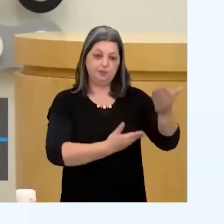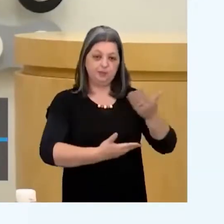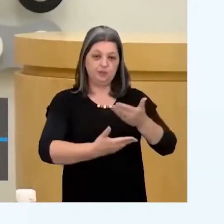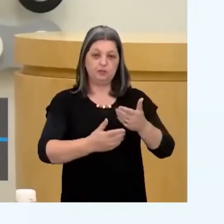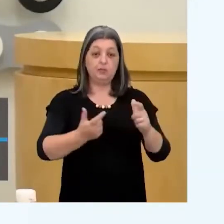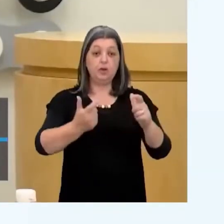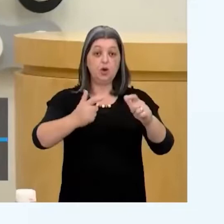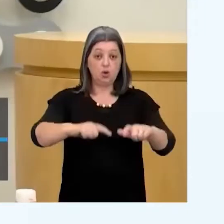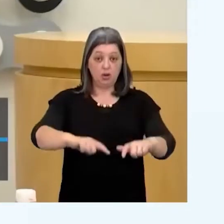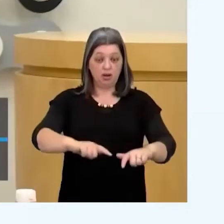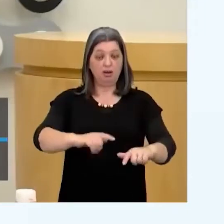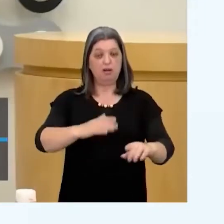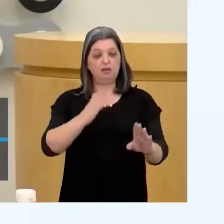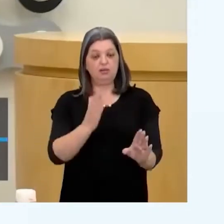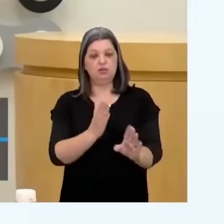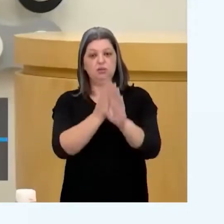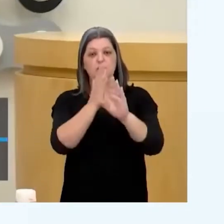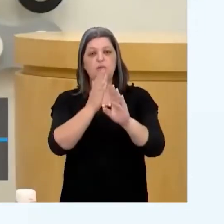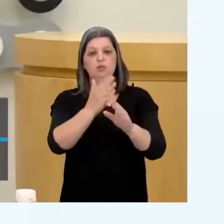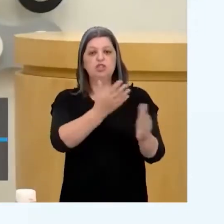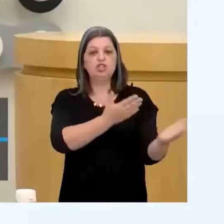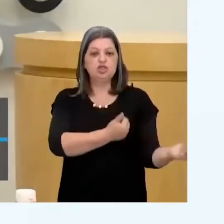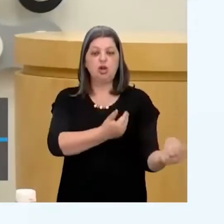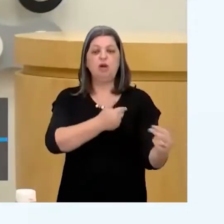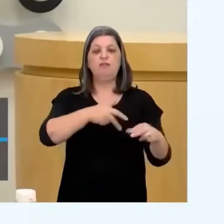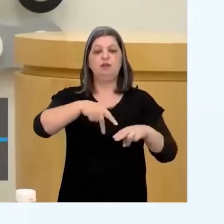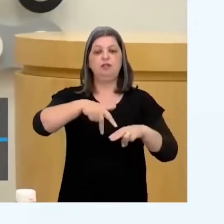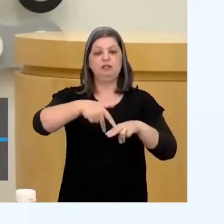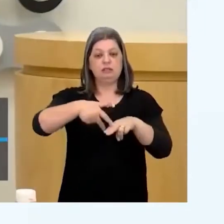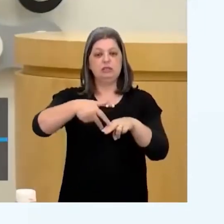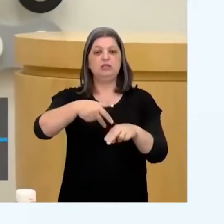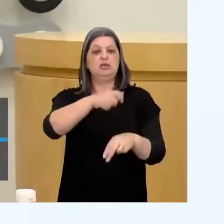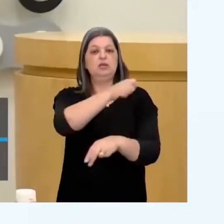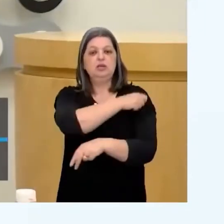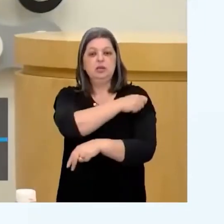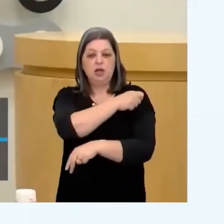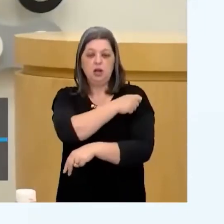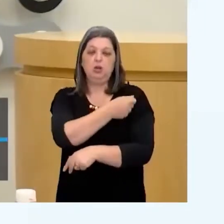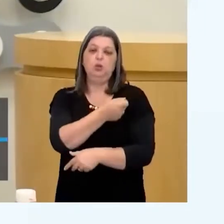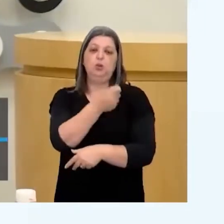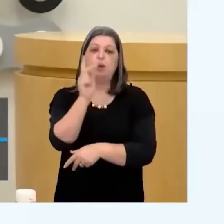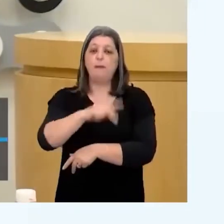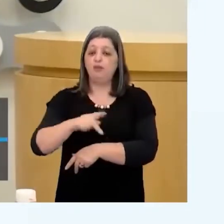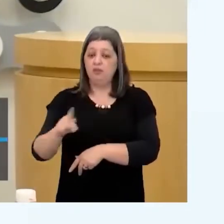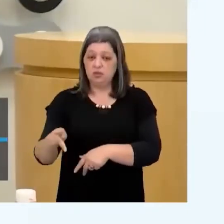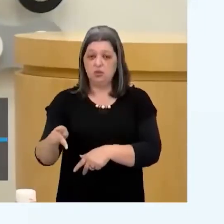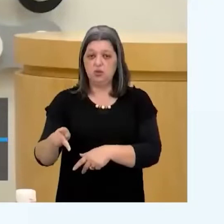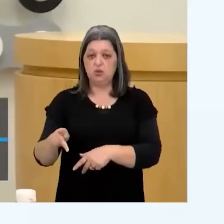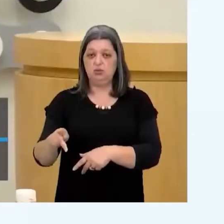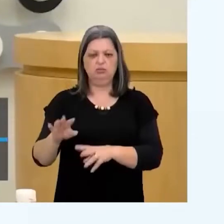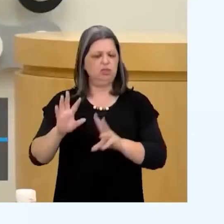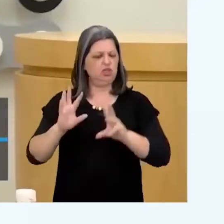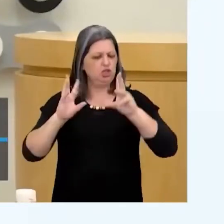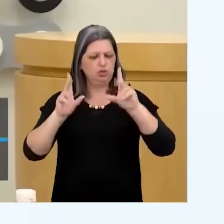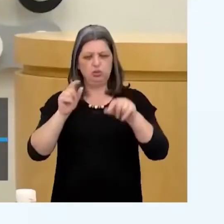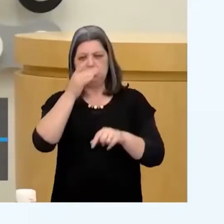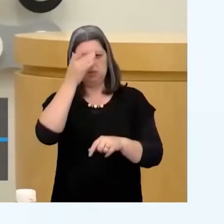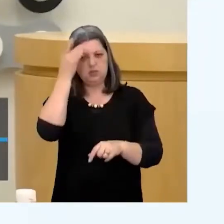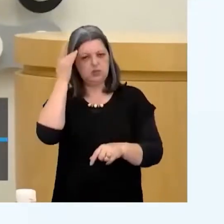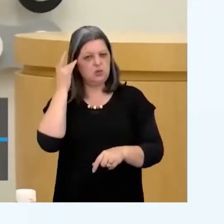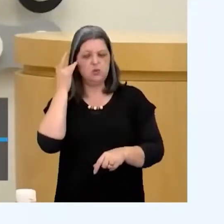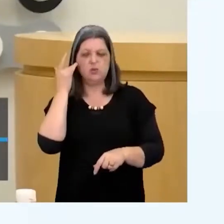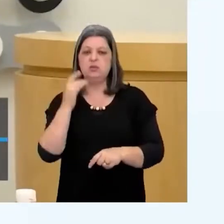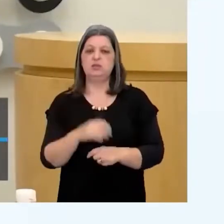ponto de encontro de jovens, skatistas, estudantes, professores, todo mundo cola